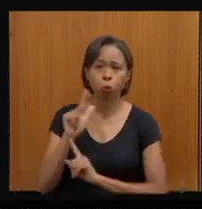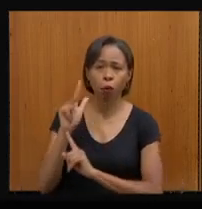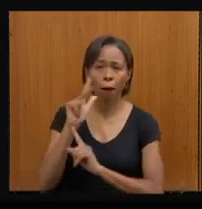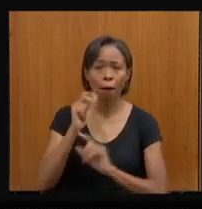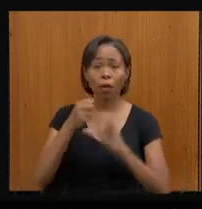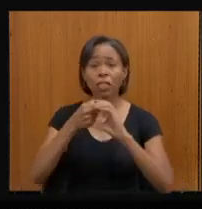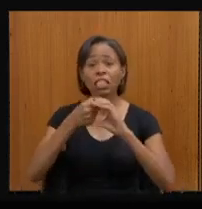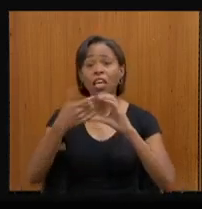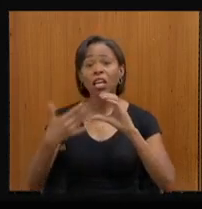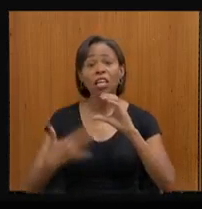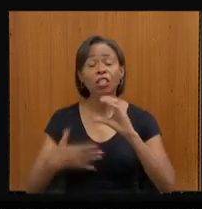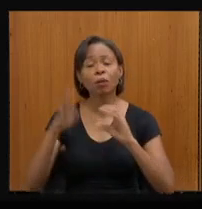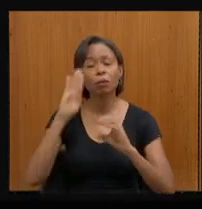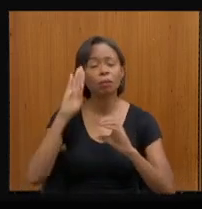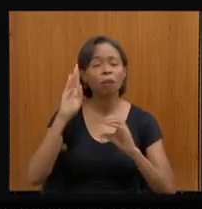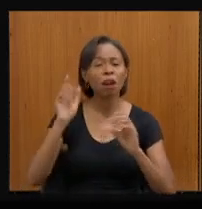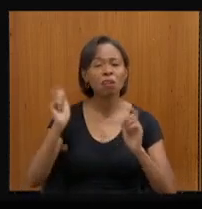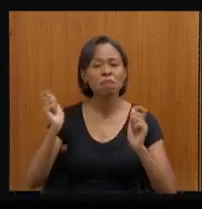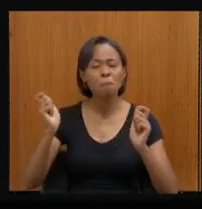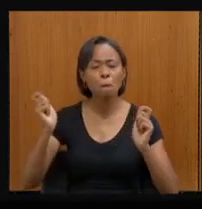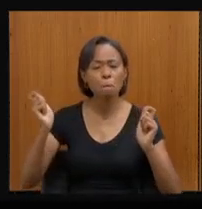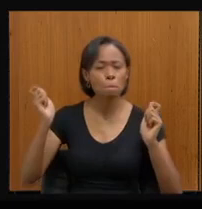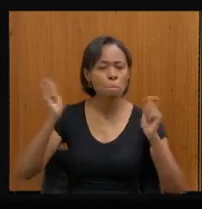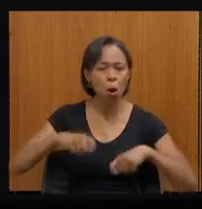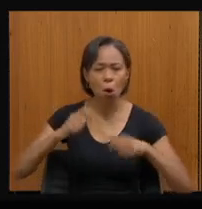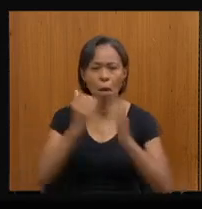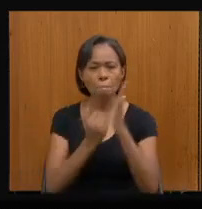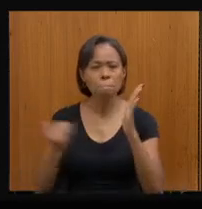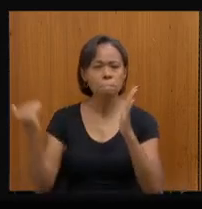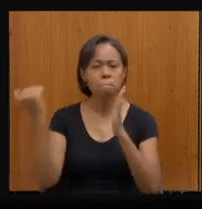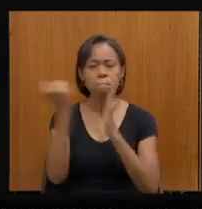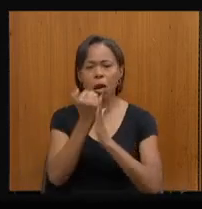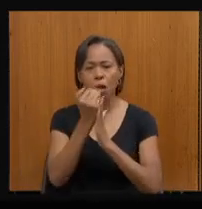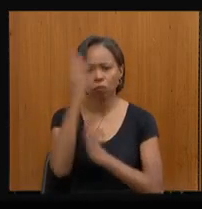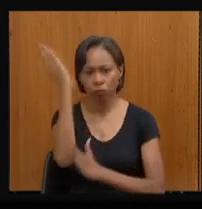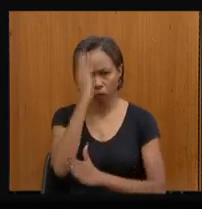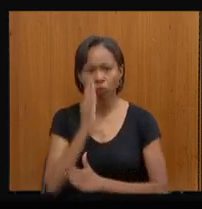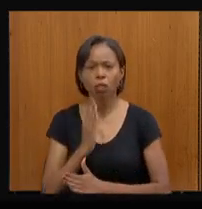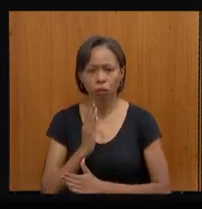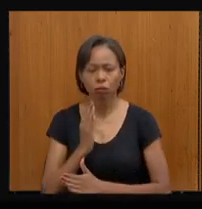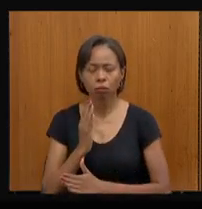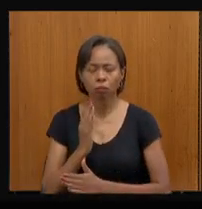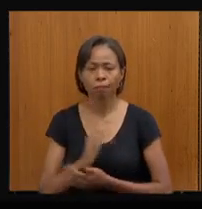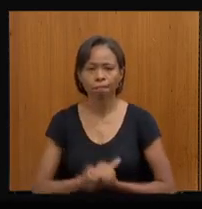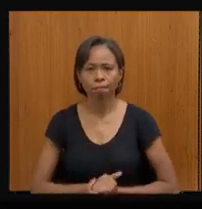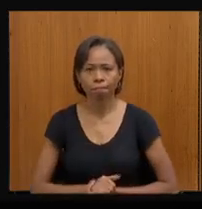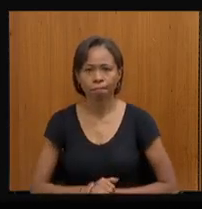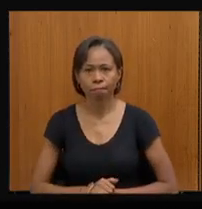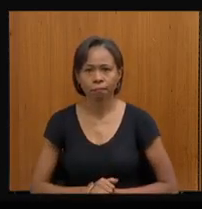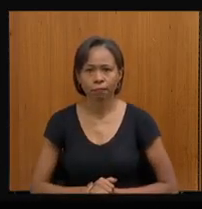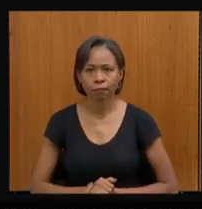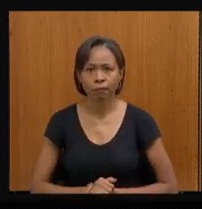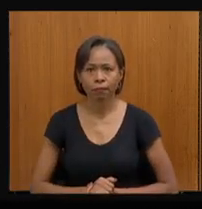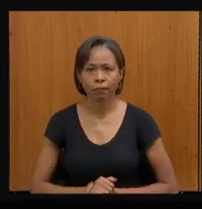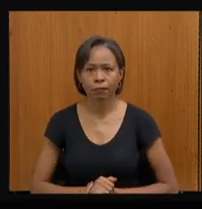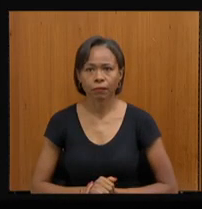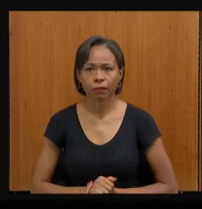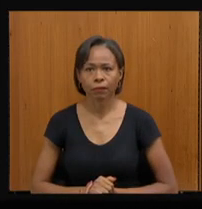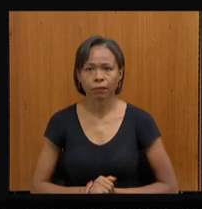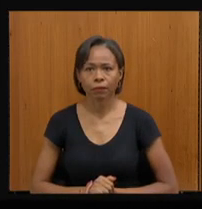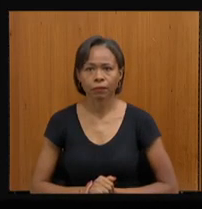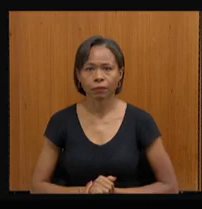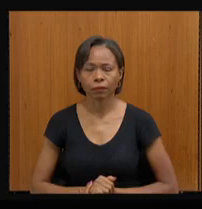de capacidade das usinas no Brasil com muito superiores àquelas de LoL pode passar